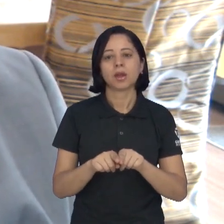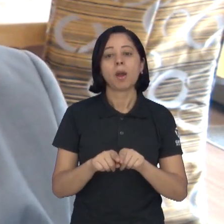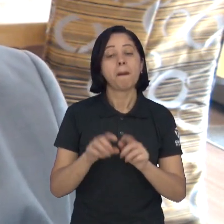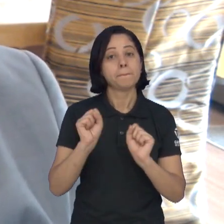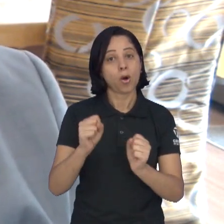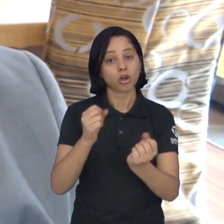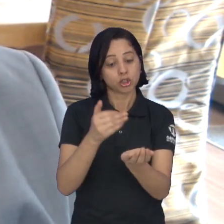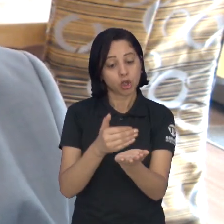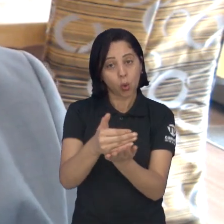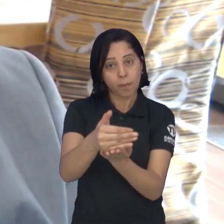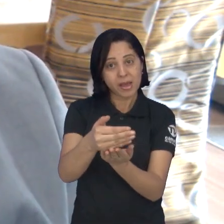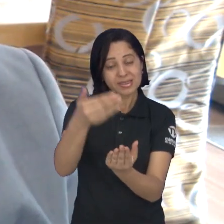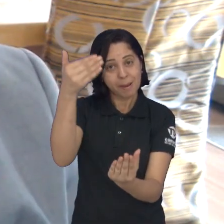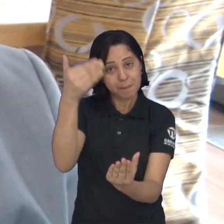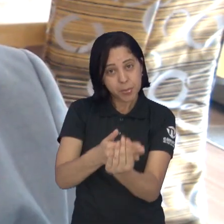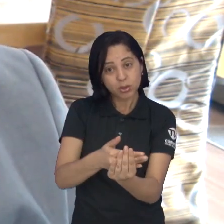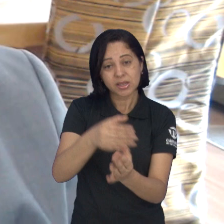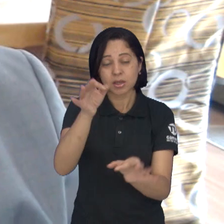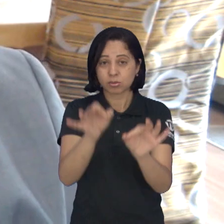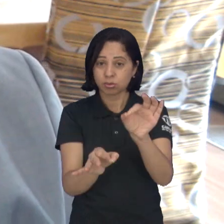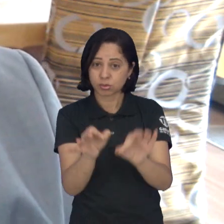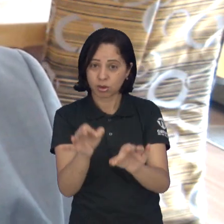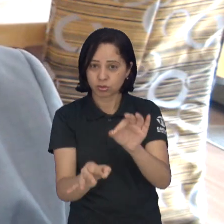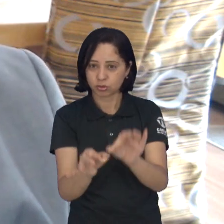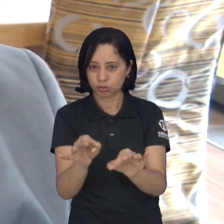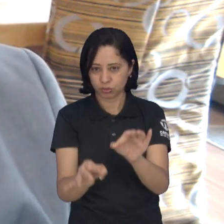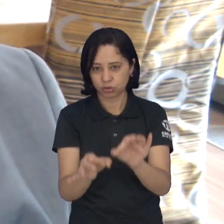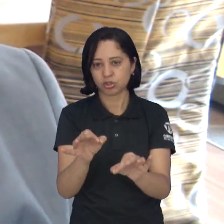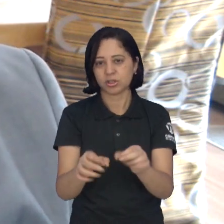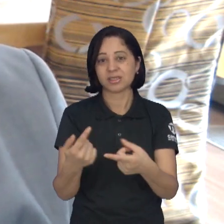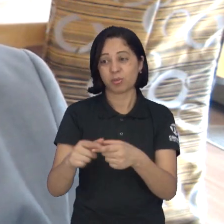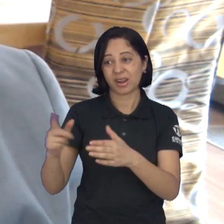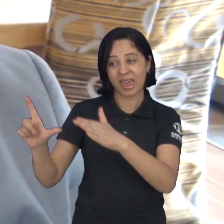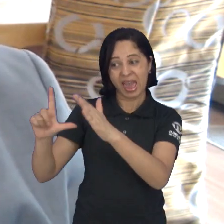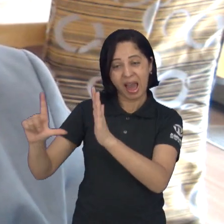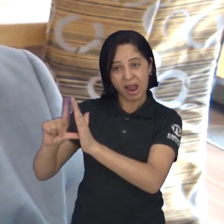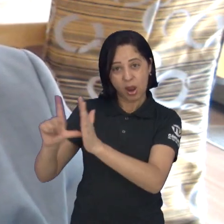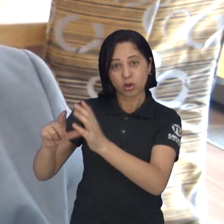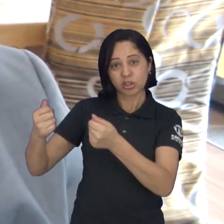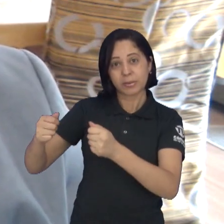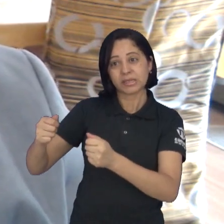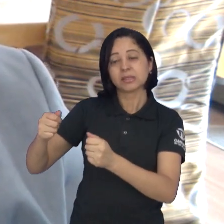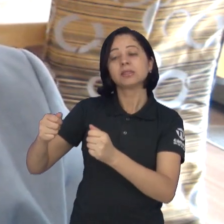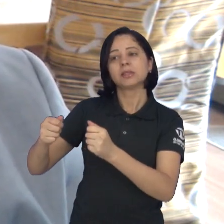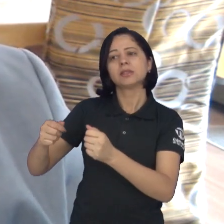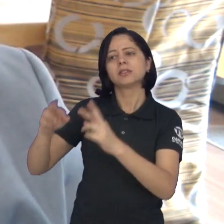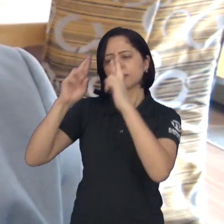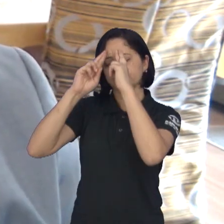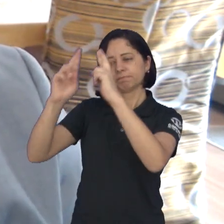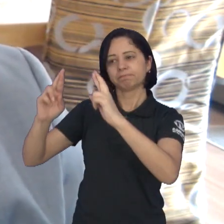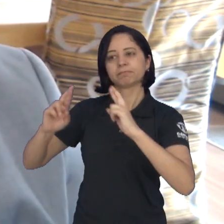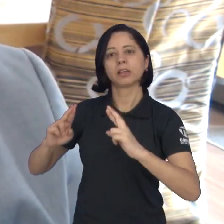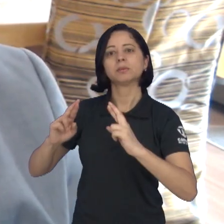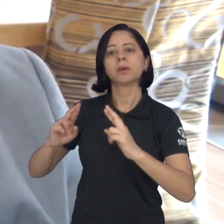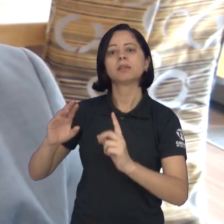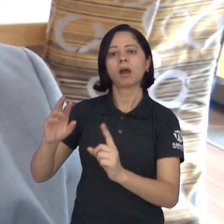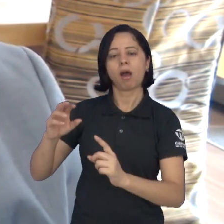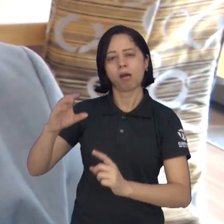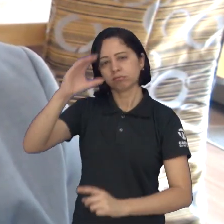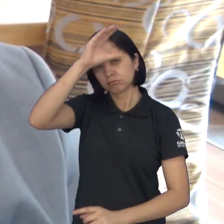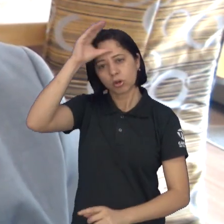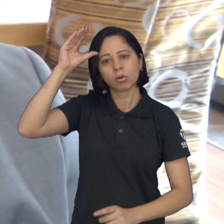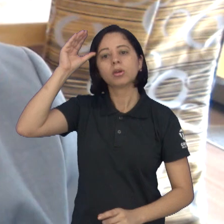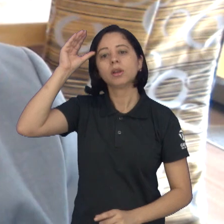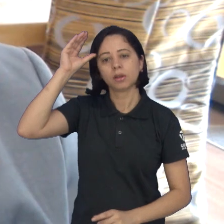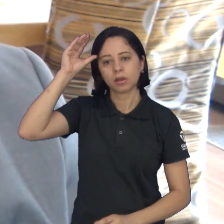ação judicial justamente para que seja cumprido essa oferta do produto e que ele tenha, né, a